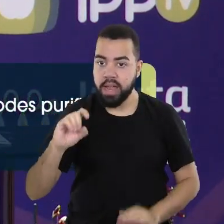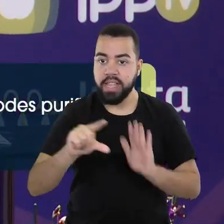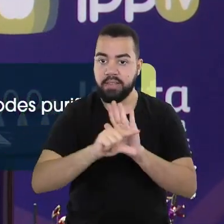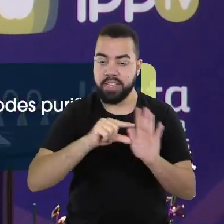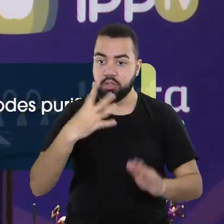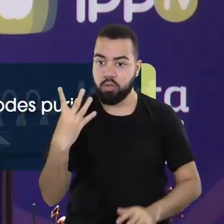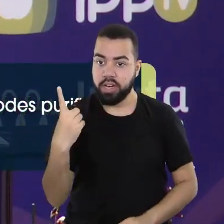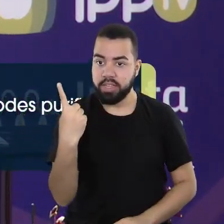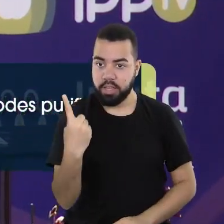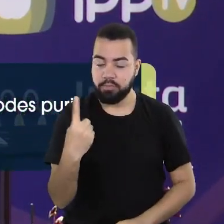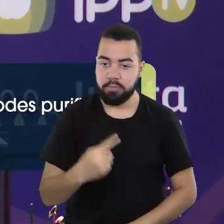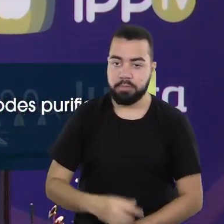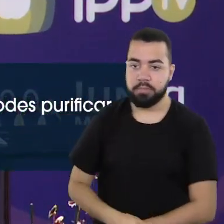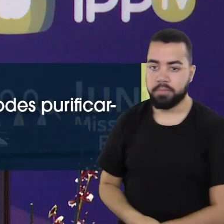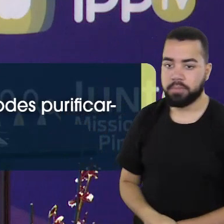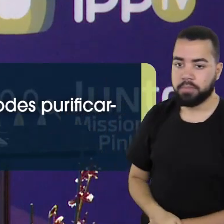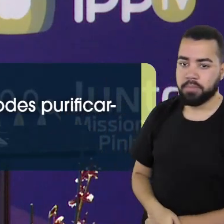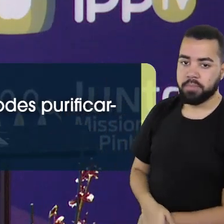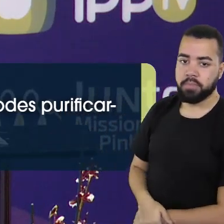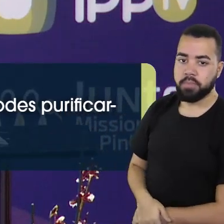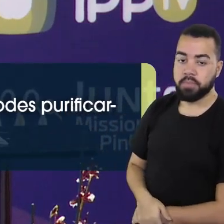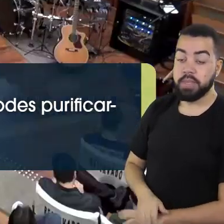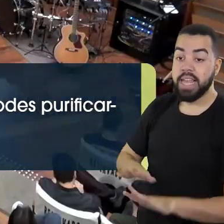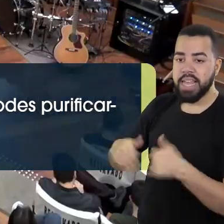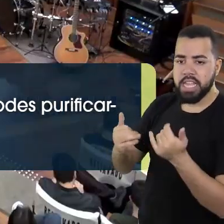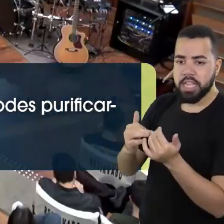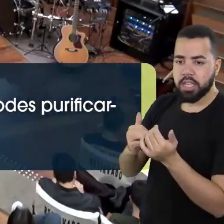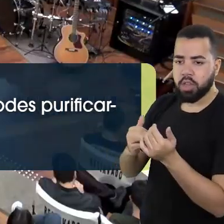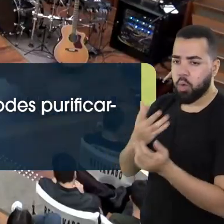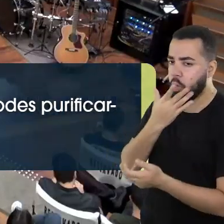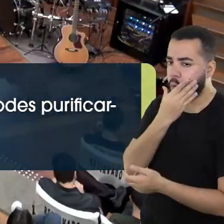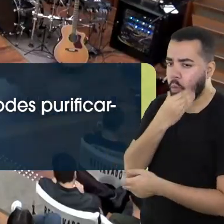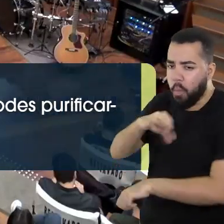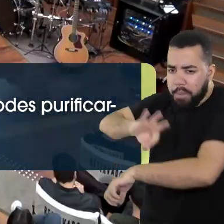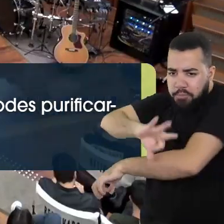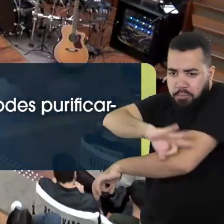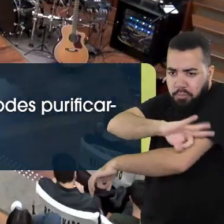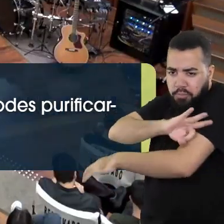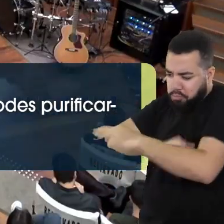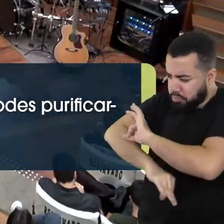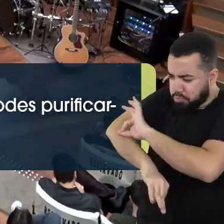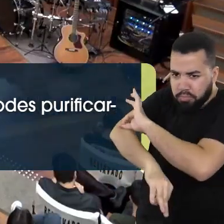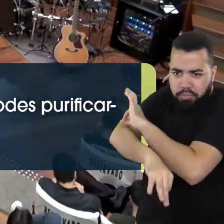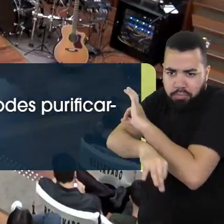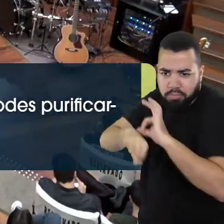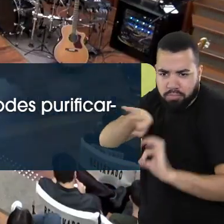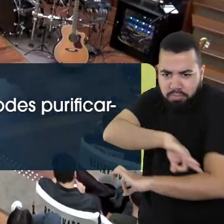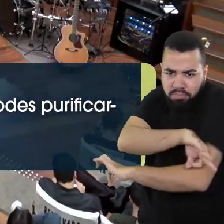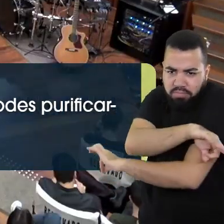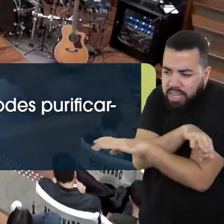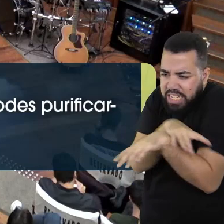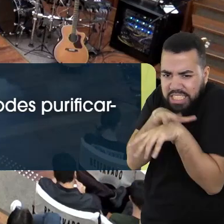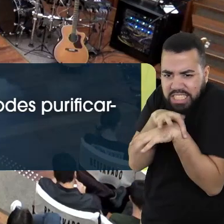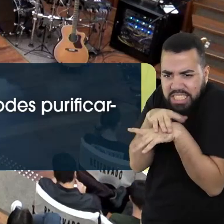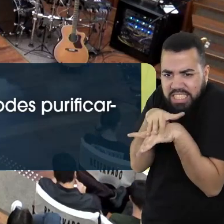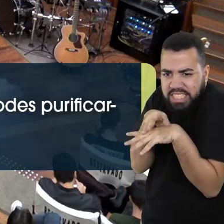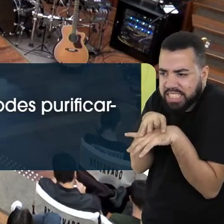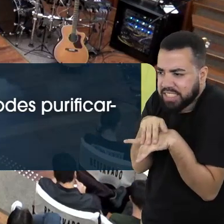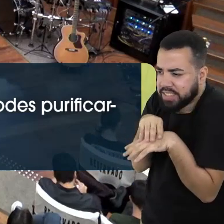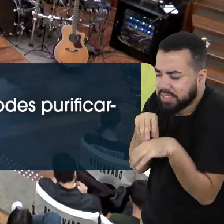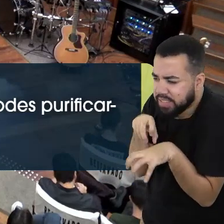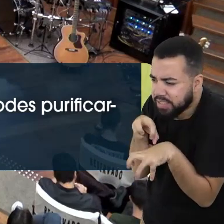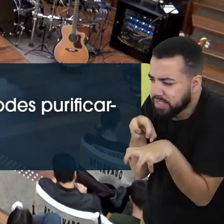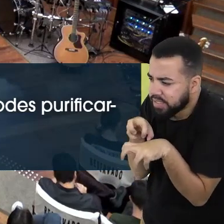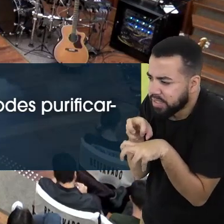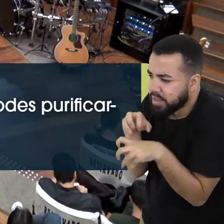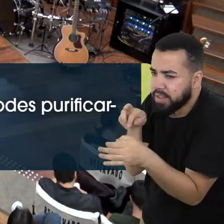40 e 41, o que que diz? Aproximou-se dele um leproso, rogando-lhe de joelhos, se quiseres, pode